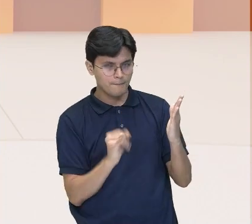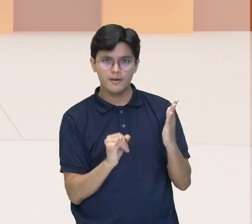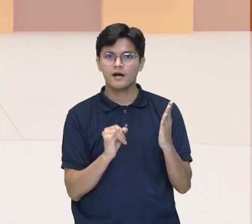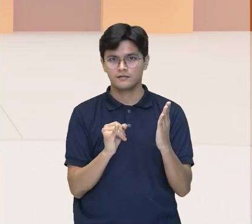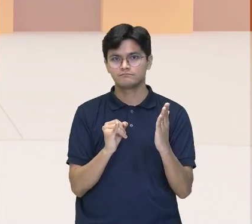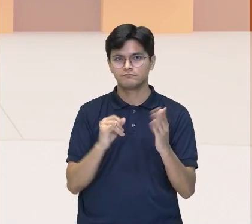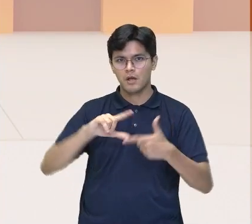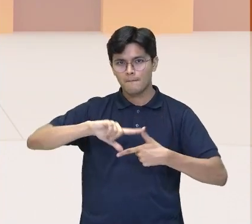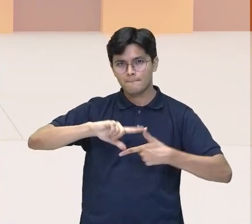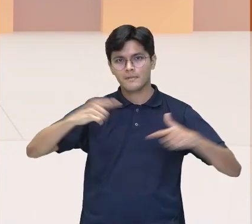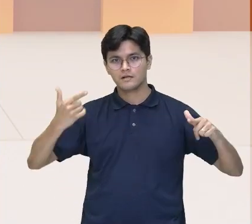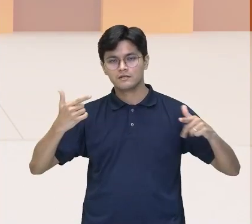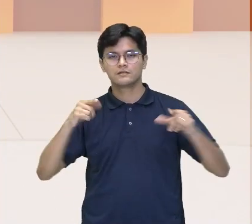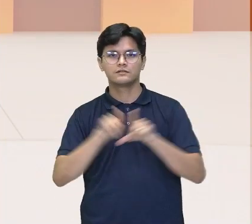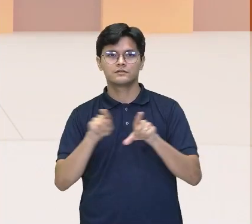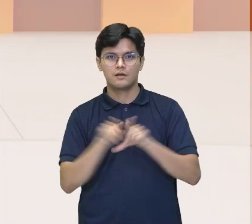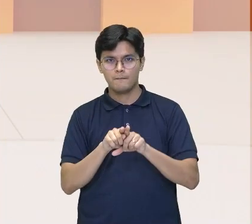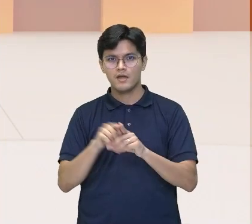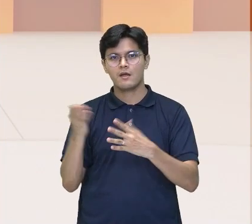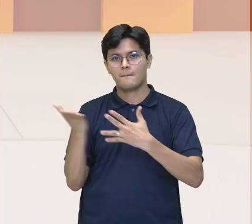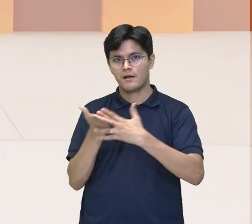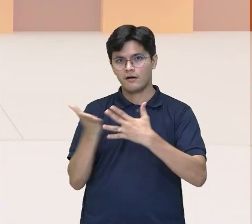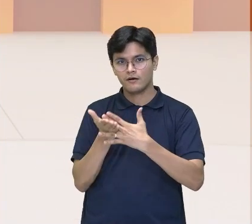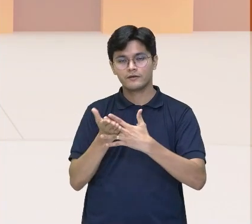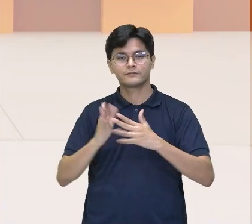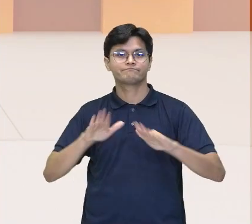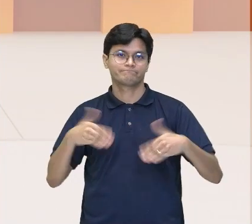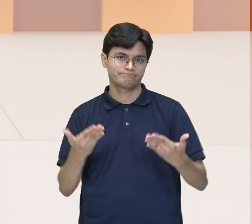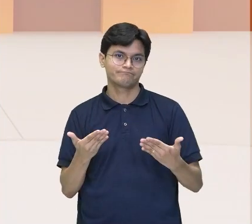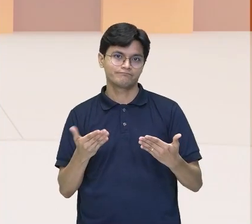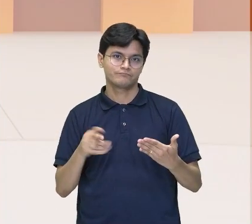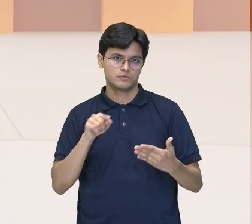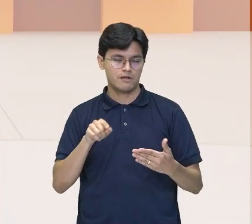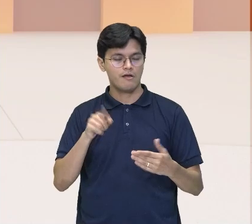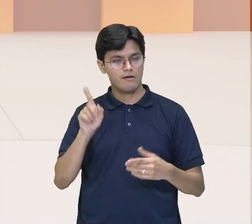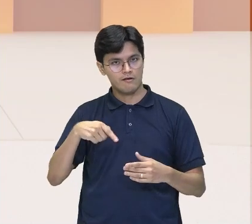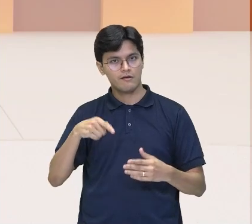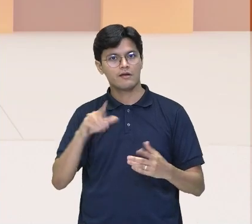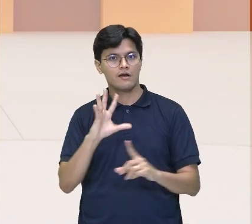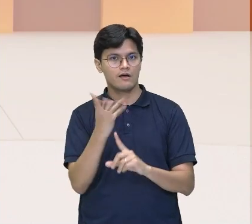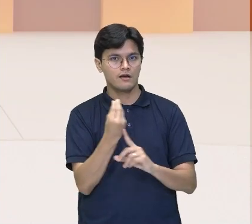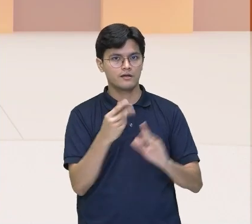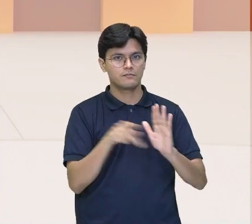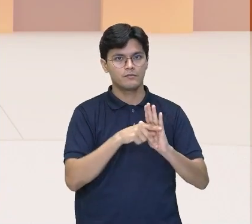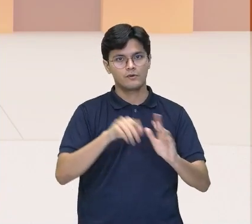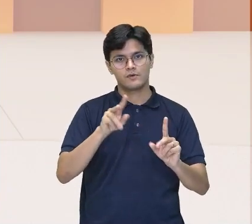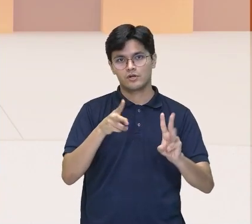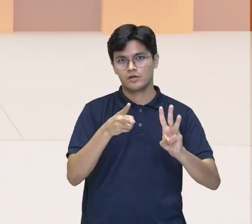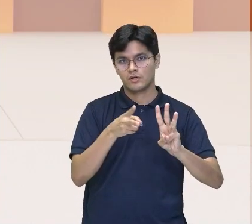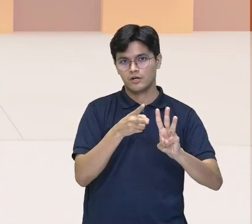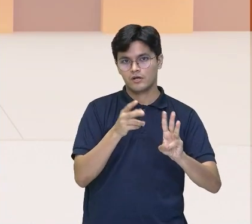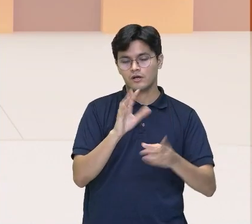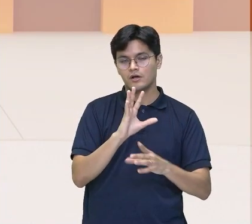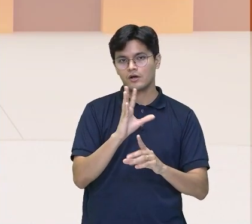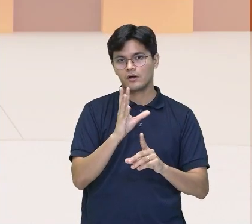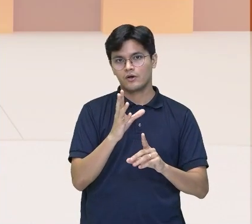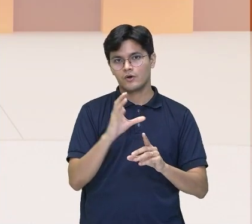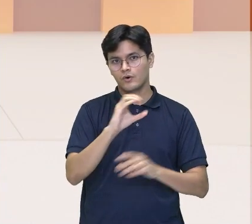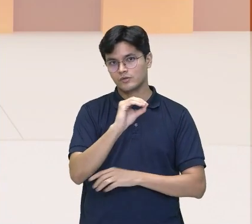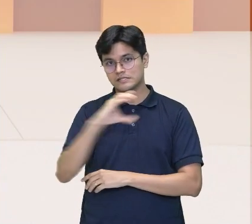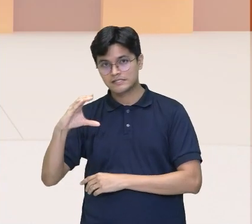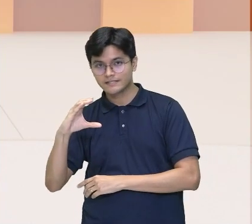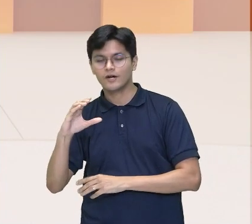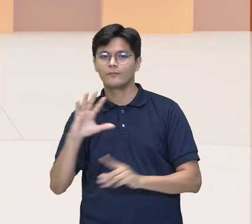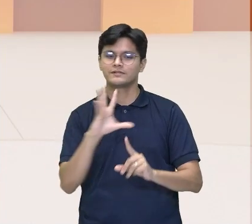modernismo, o barroco. Né? Então, isso aí é a arte ocidental. A arte indígena, ela é diferenciada pelas